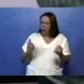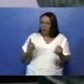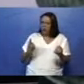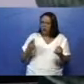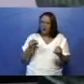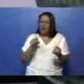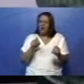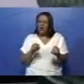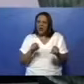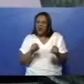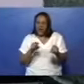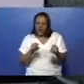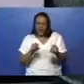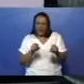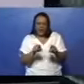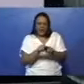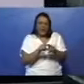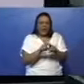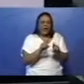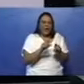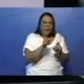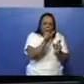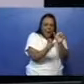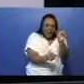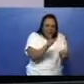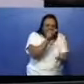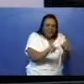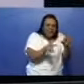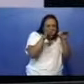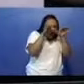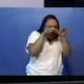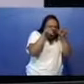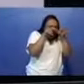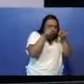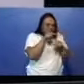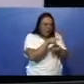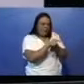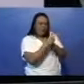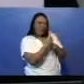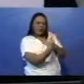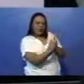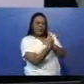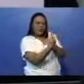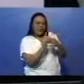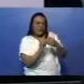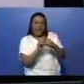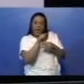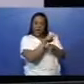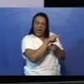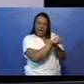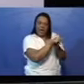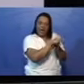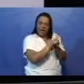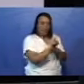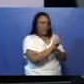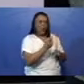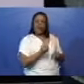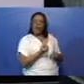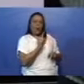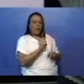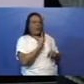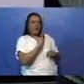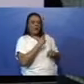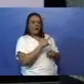sentado numa que é a emília ela tá sozinha ali ó mas eu não estou falando que a emília esquisita mas sim